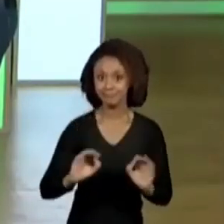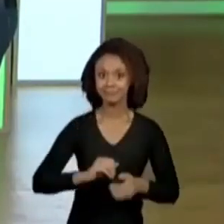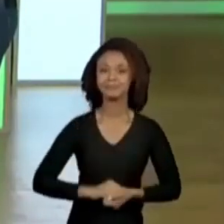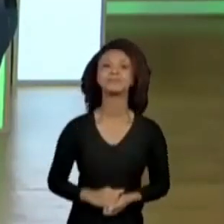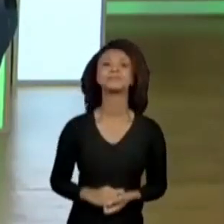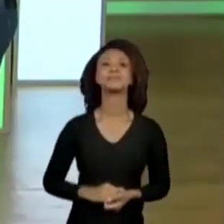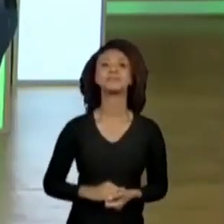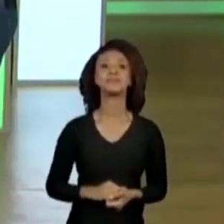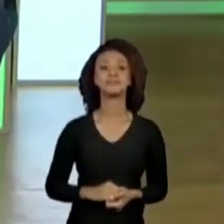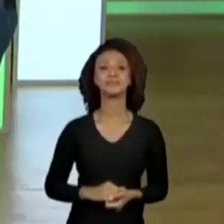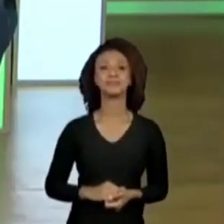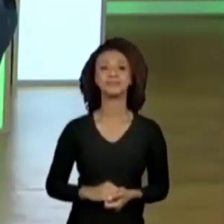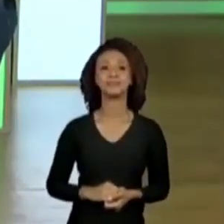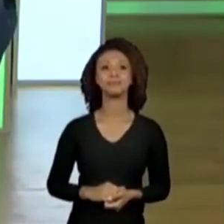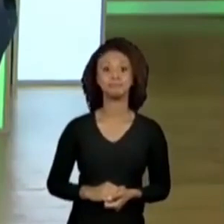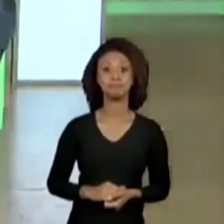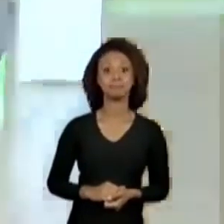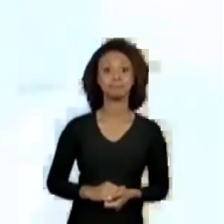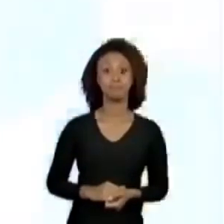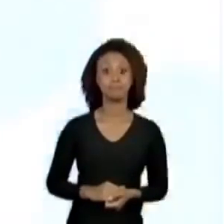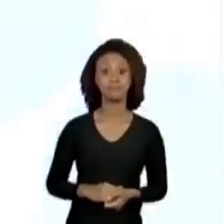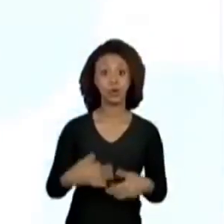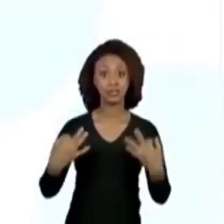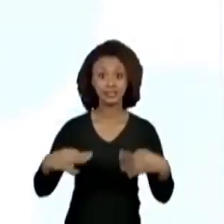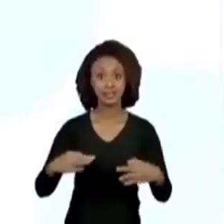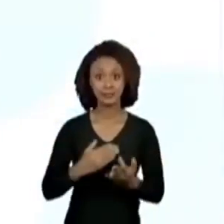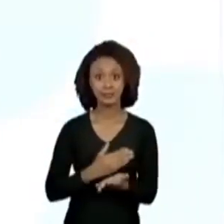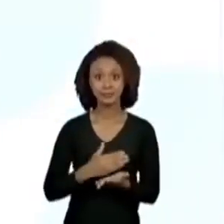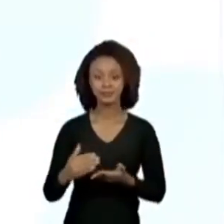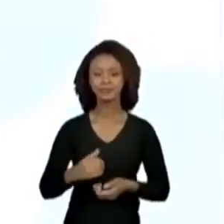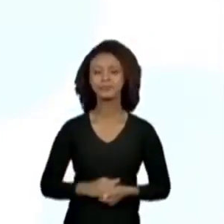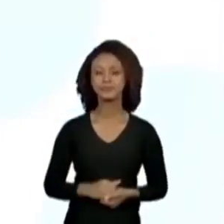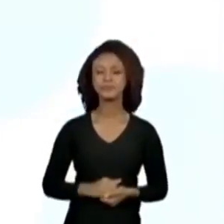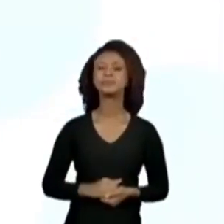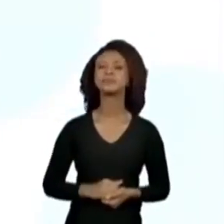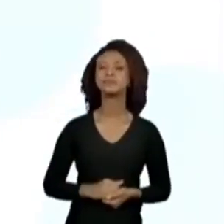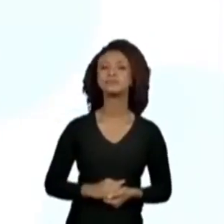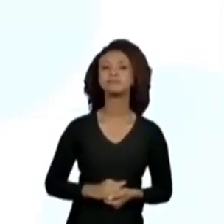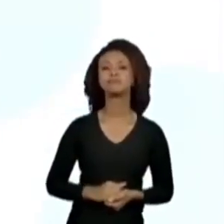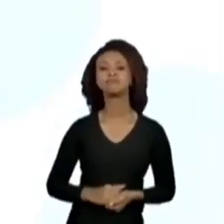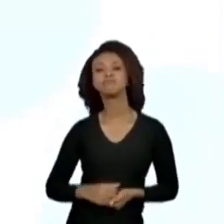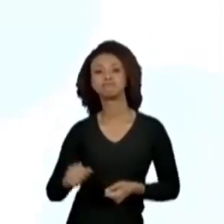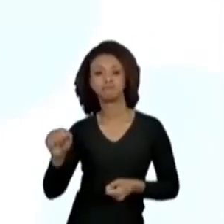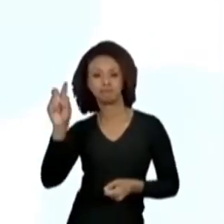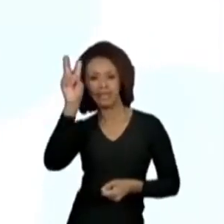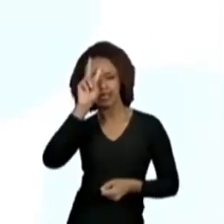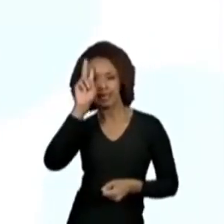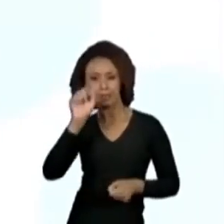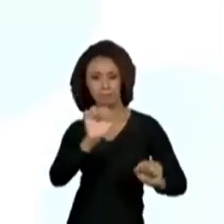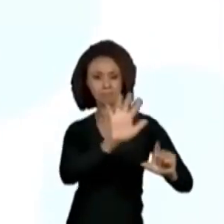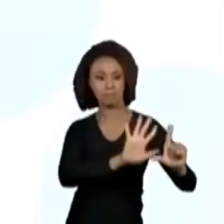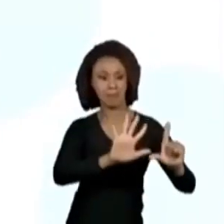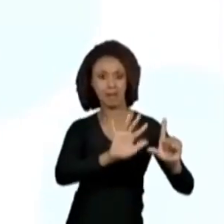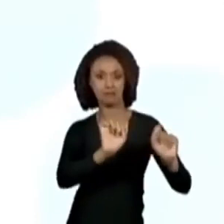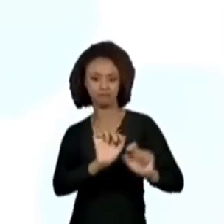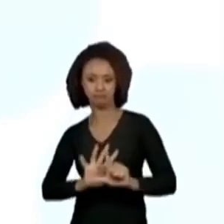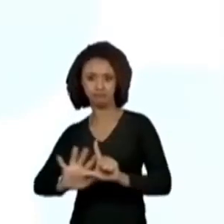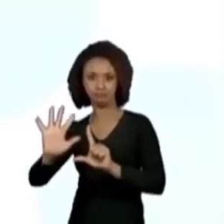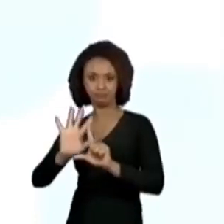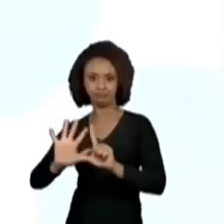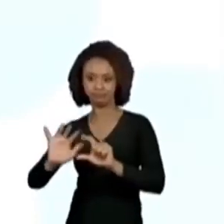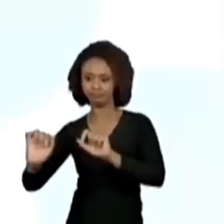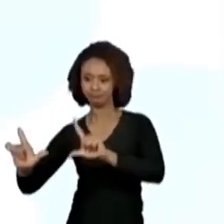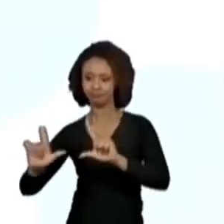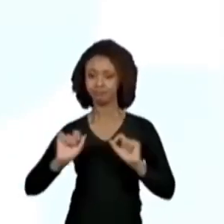ó. Bora lá. Então, lembrando ali da imagem, criançada. Qual